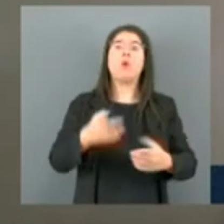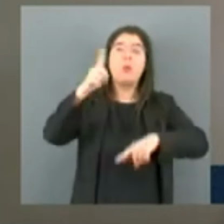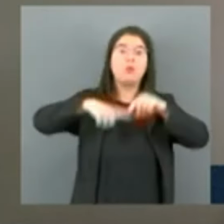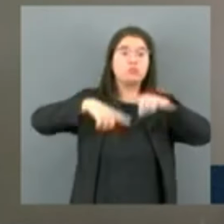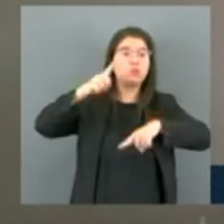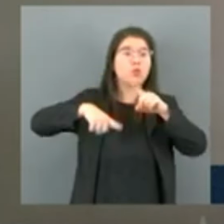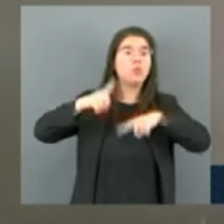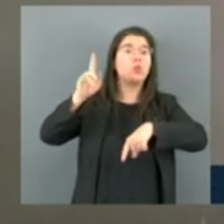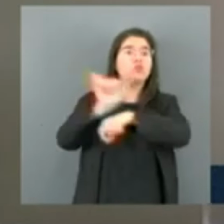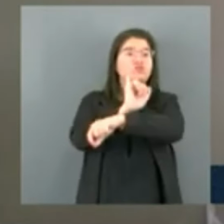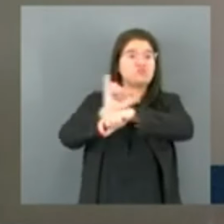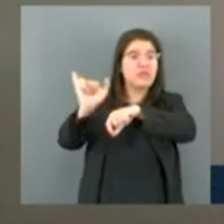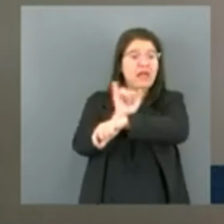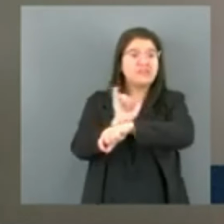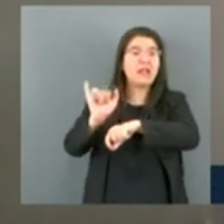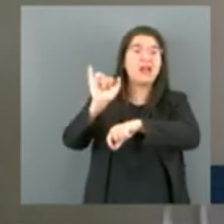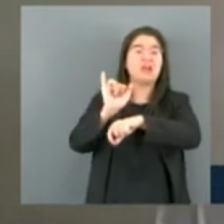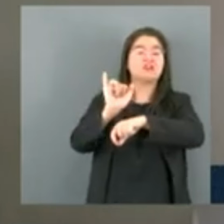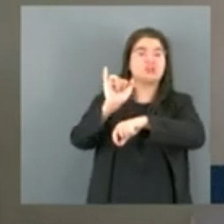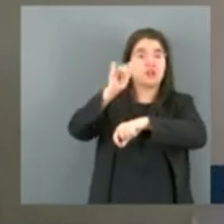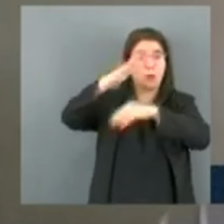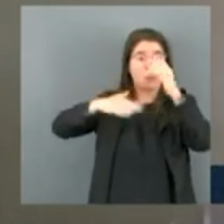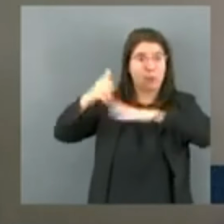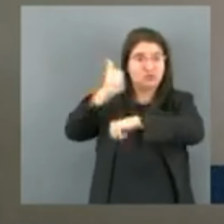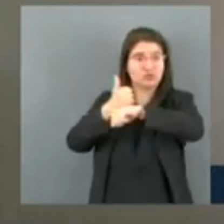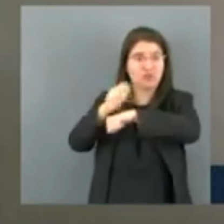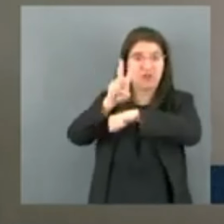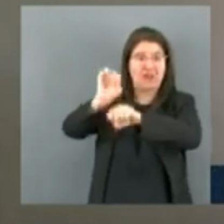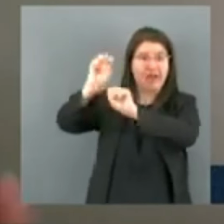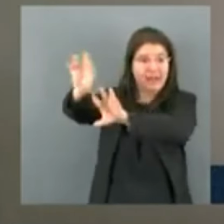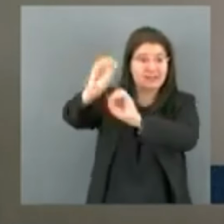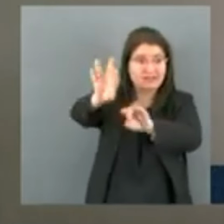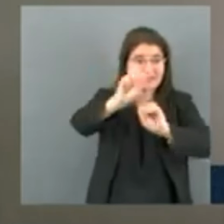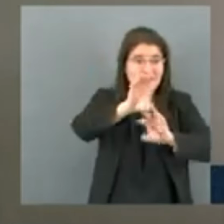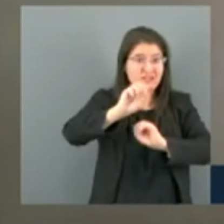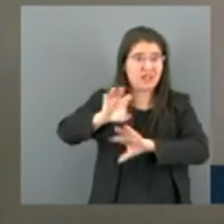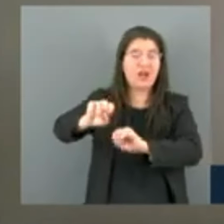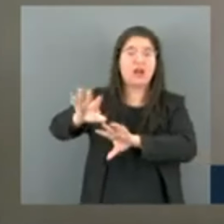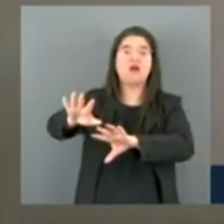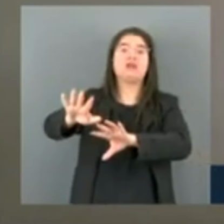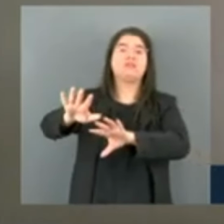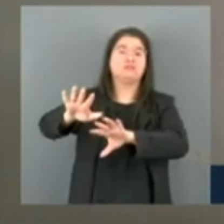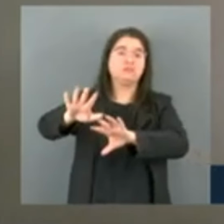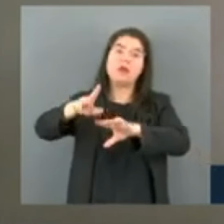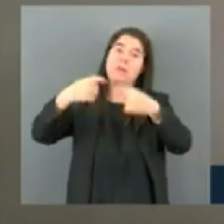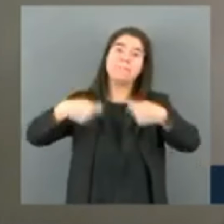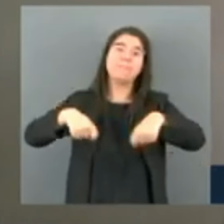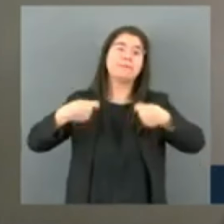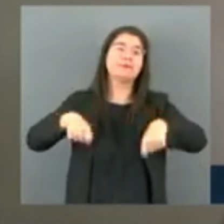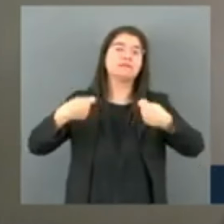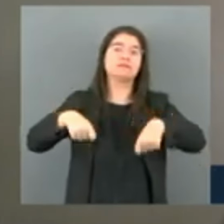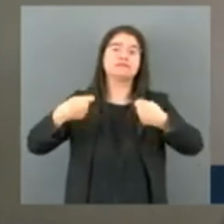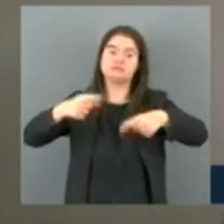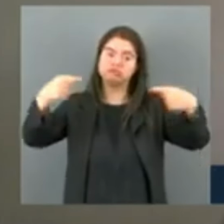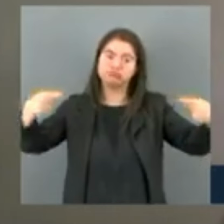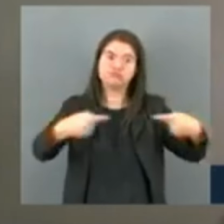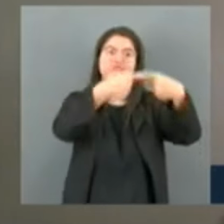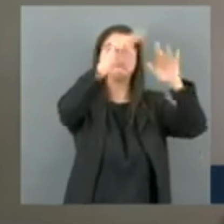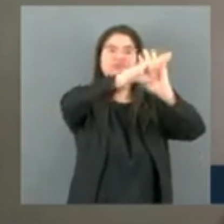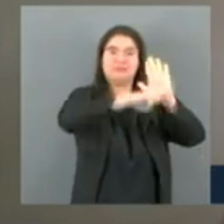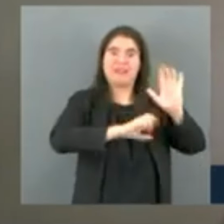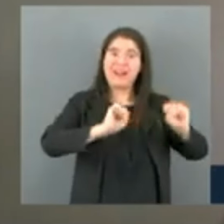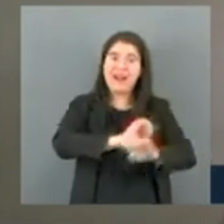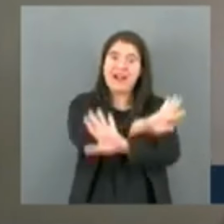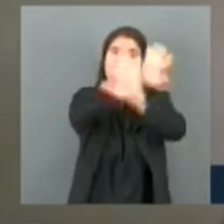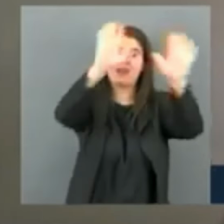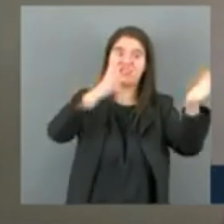serão utilizados por esses profissionais, que serão ensinados por aqueles que se propõem a qualificar, devem estar bem claros aí dentro de